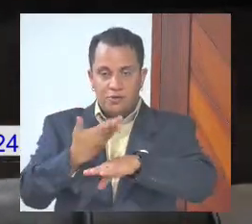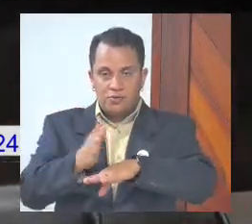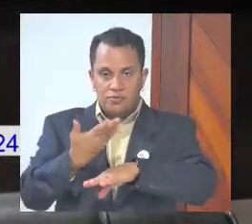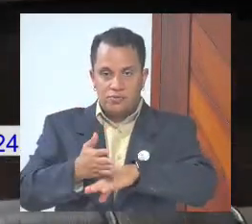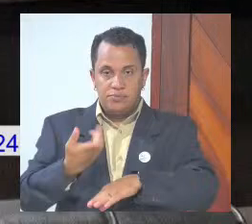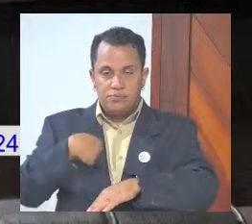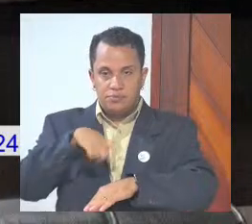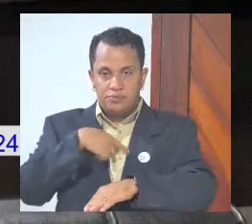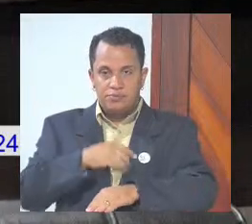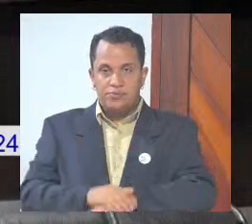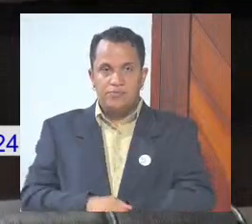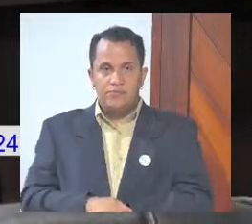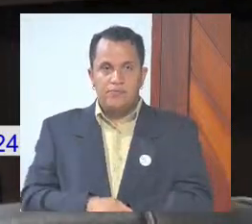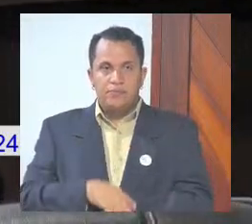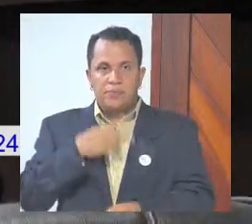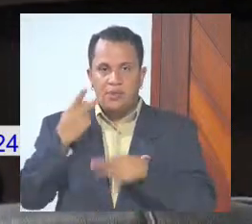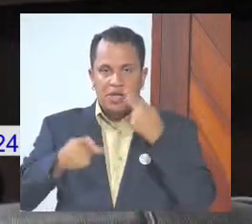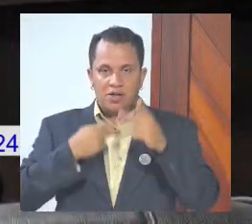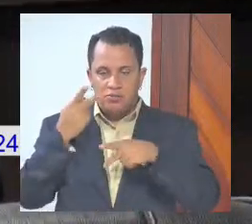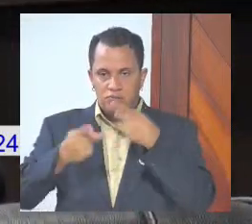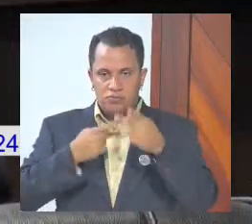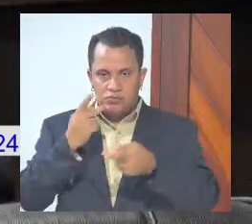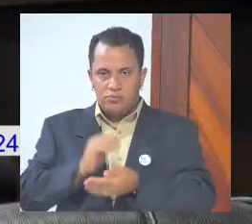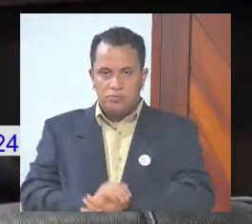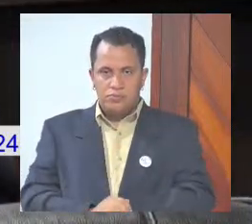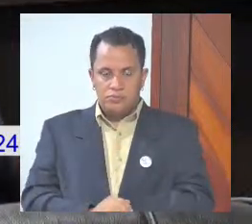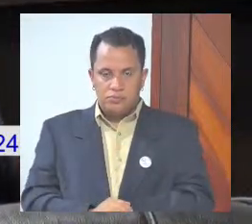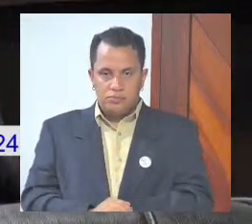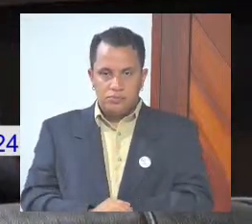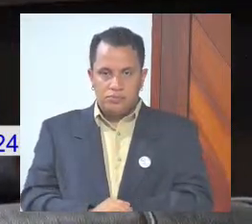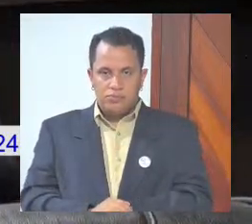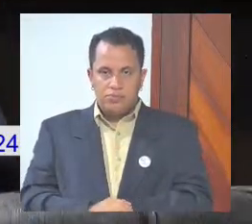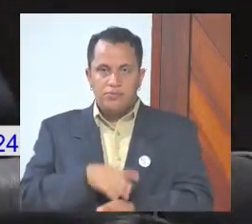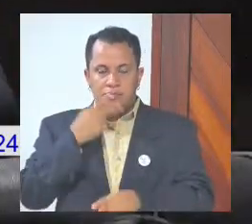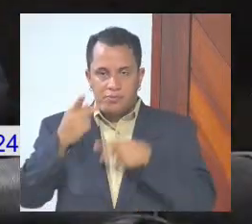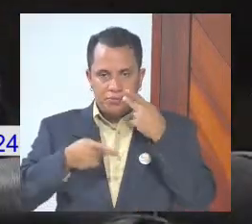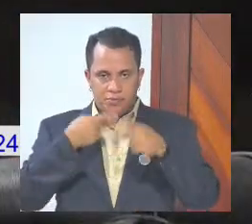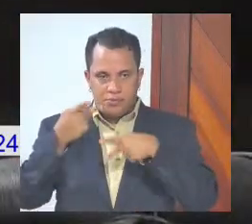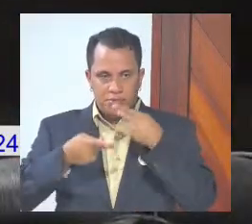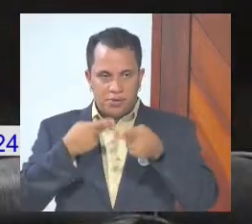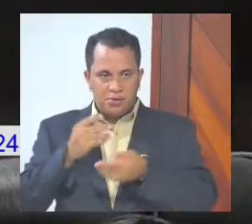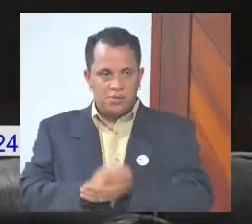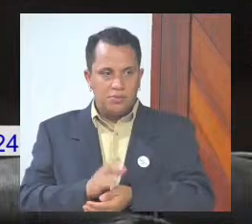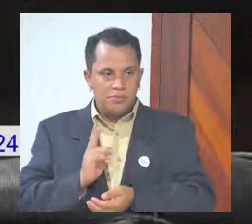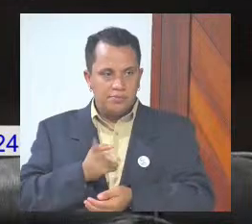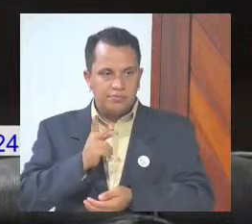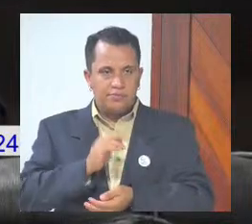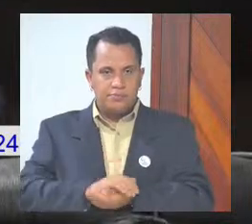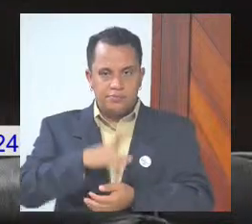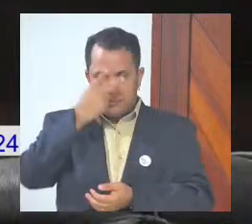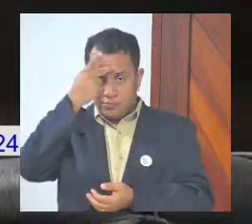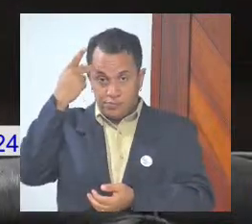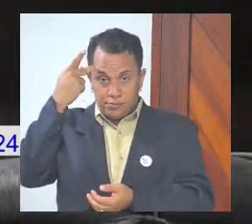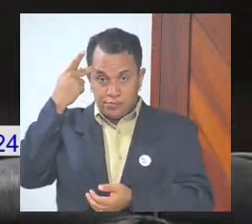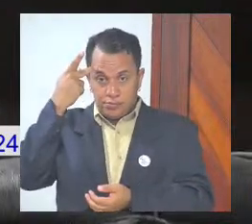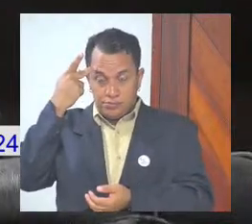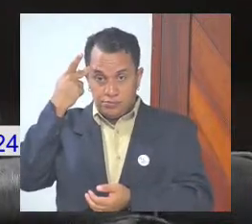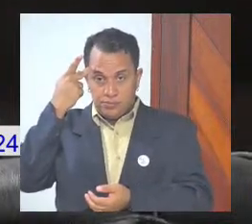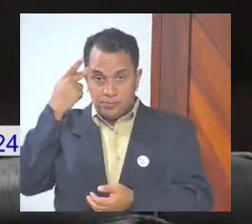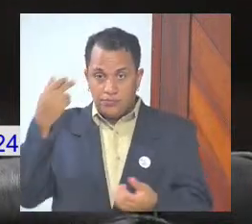que a gente já tem, a mesma habilidade que está no discurso diário. Segundo, são pessoas que estão